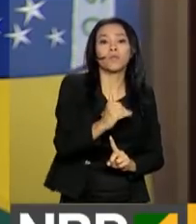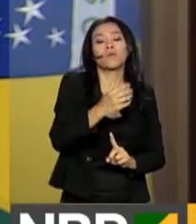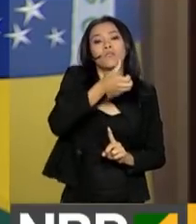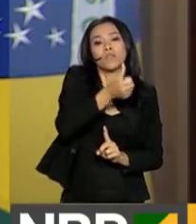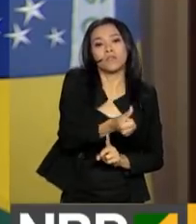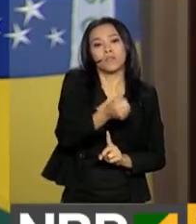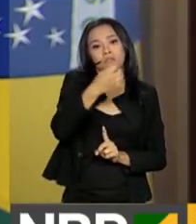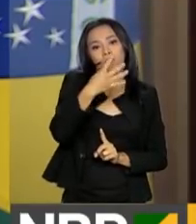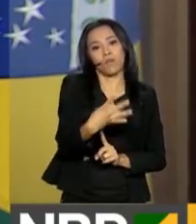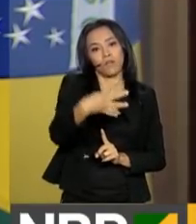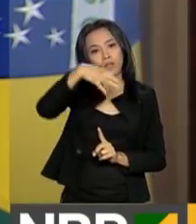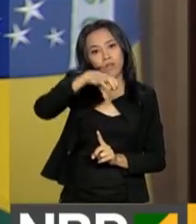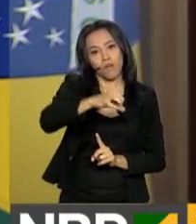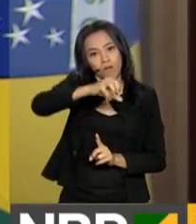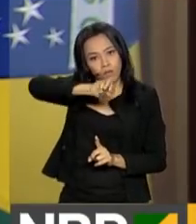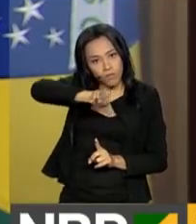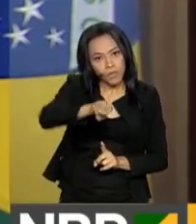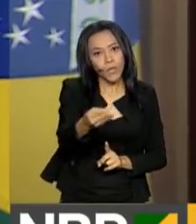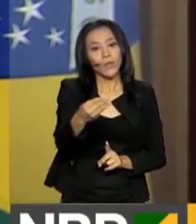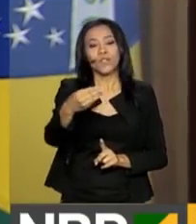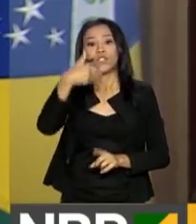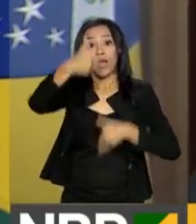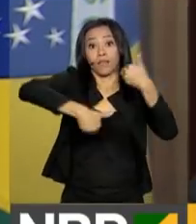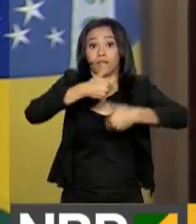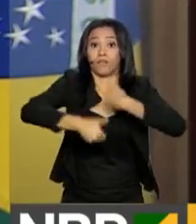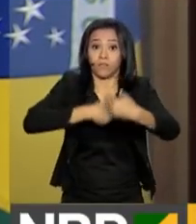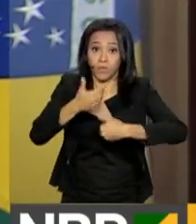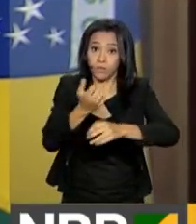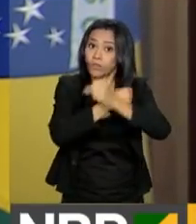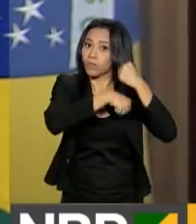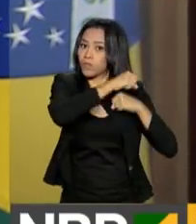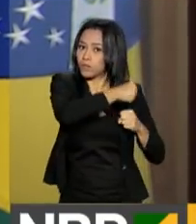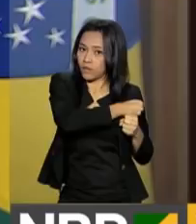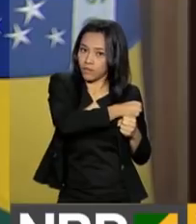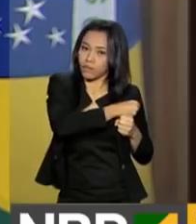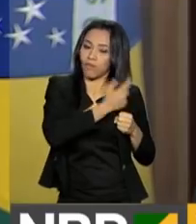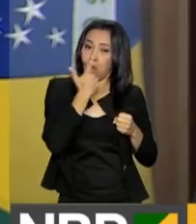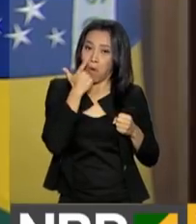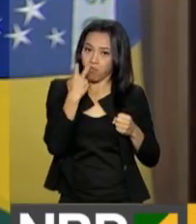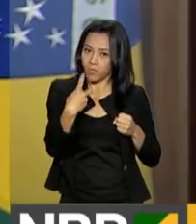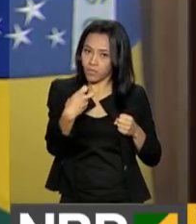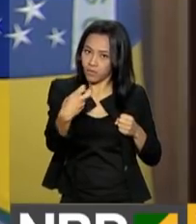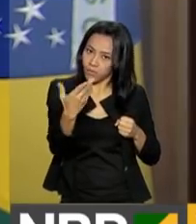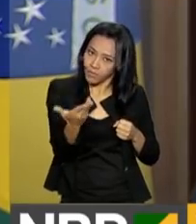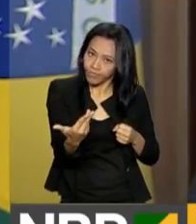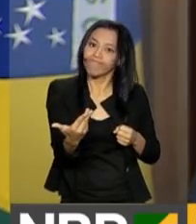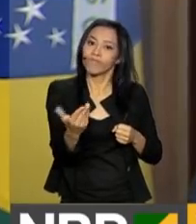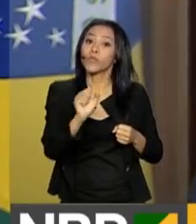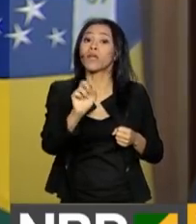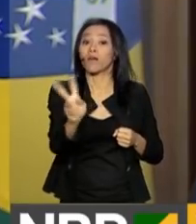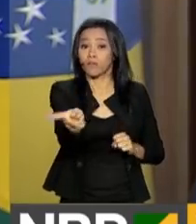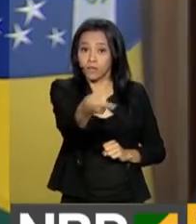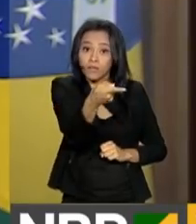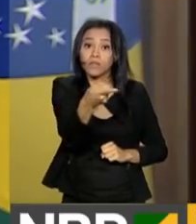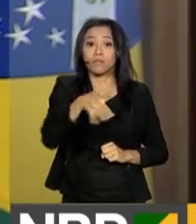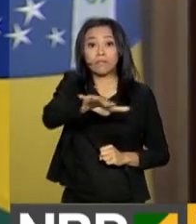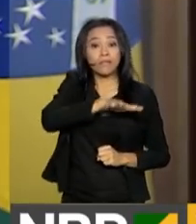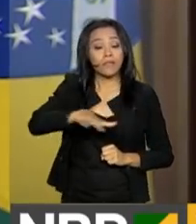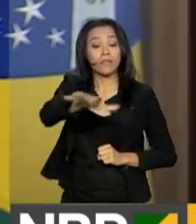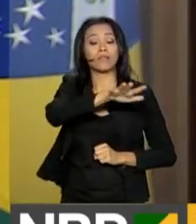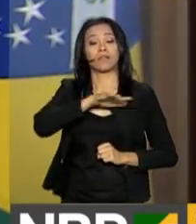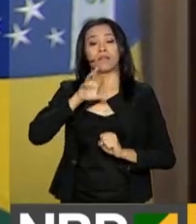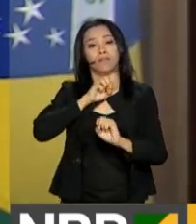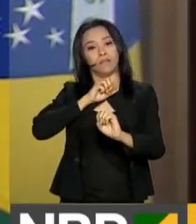649 milhões de atendimentos no ano passado vejam o que ocorreu no plano da saúde